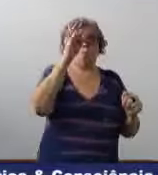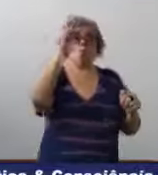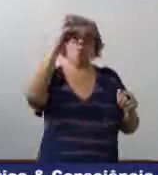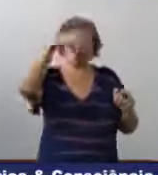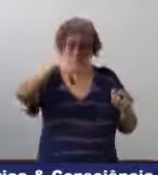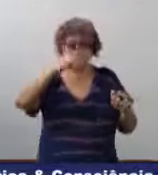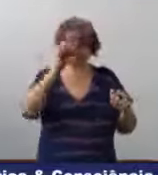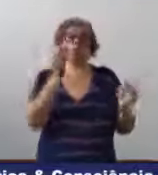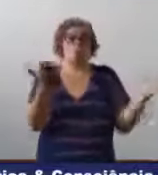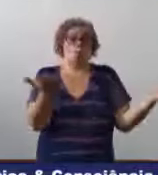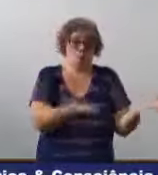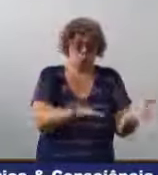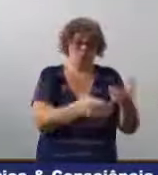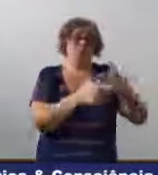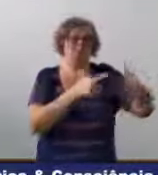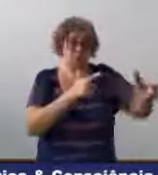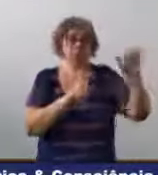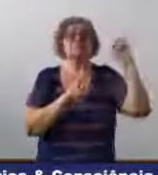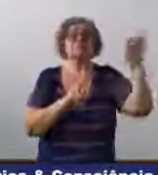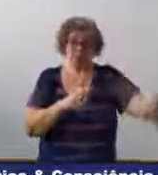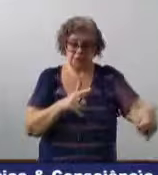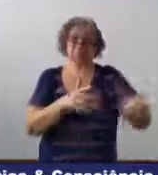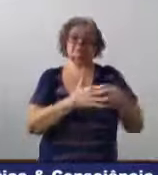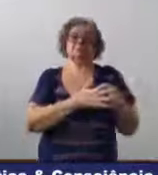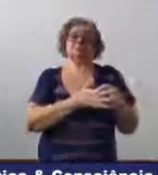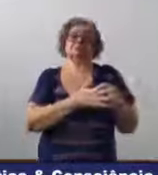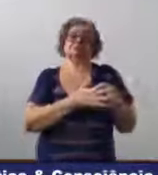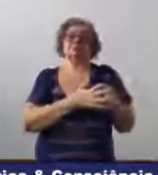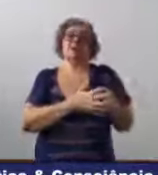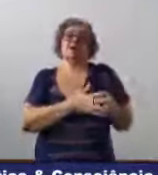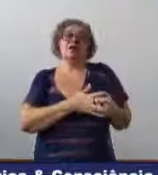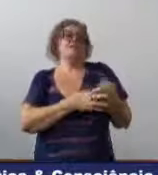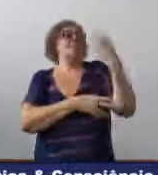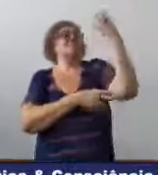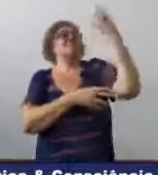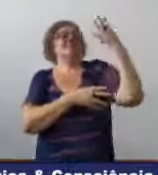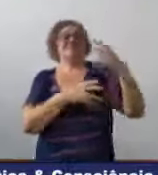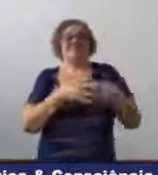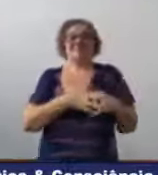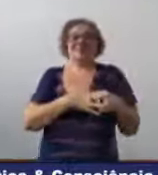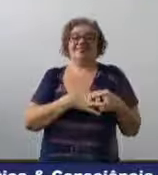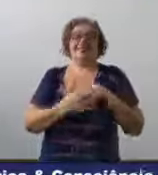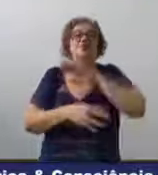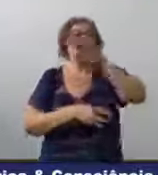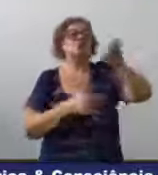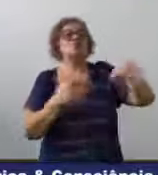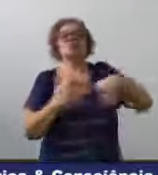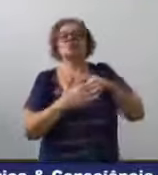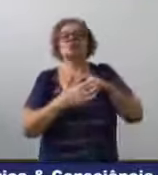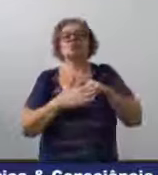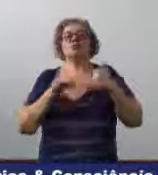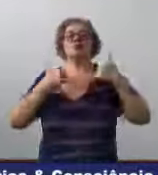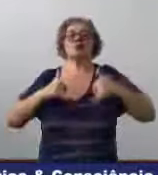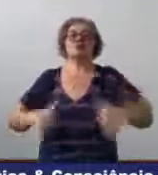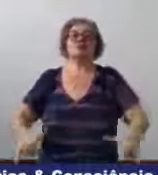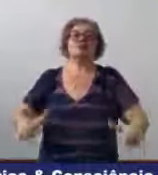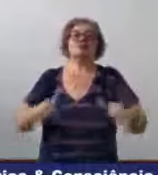é formado de outras partículas. E hoje chegamos à conclusão fantástica de que tudo é